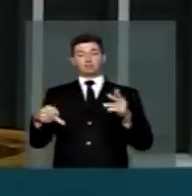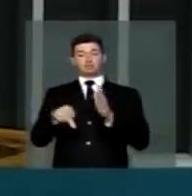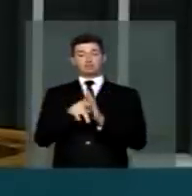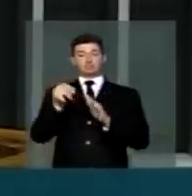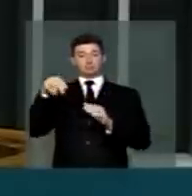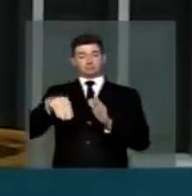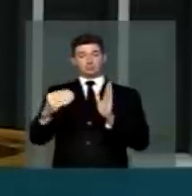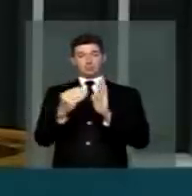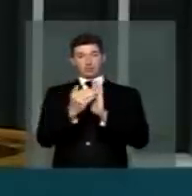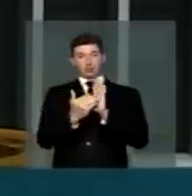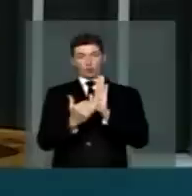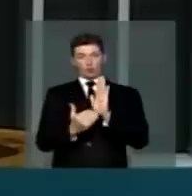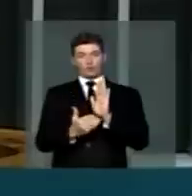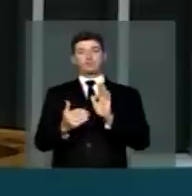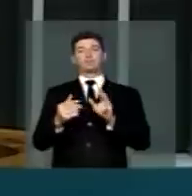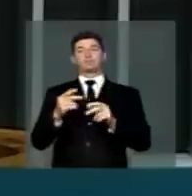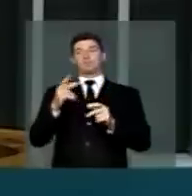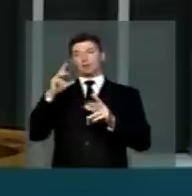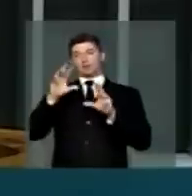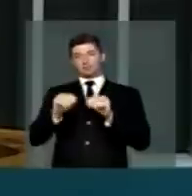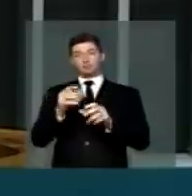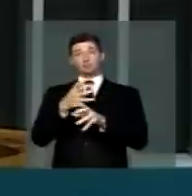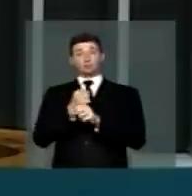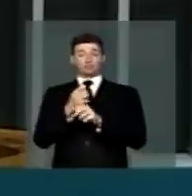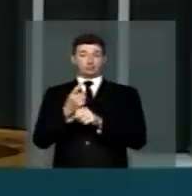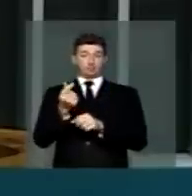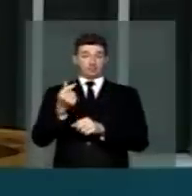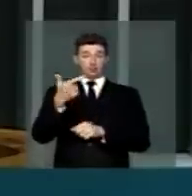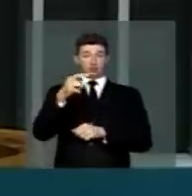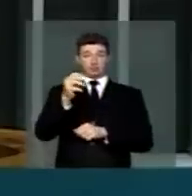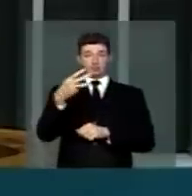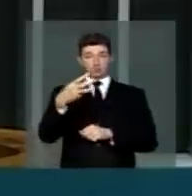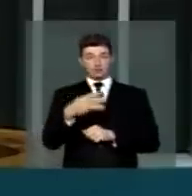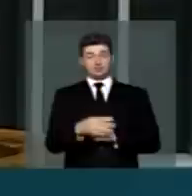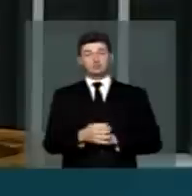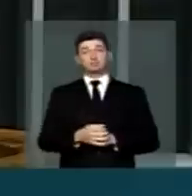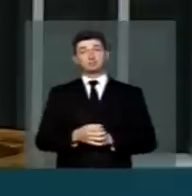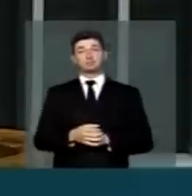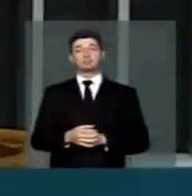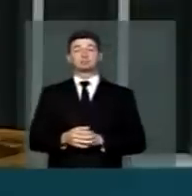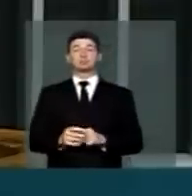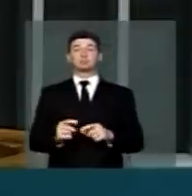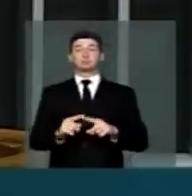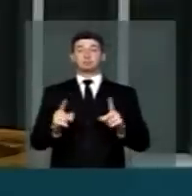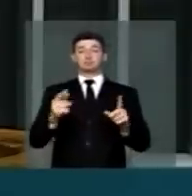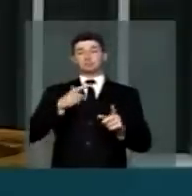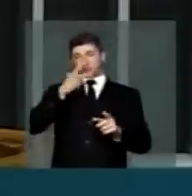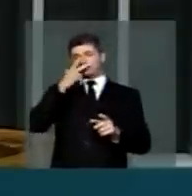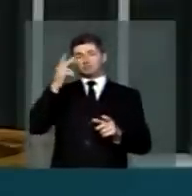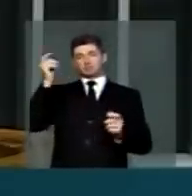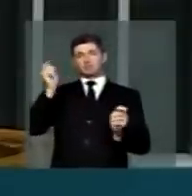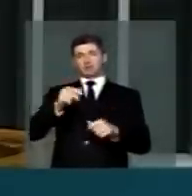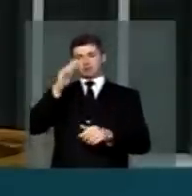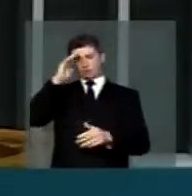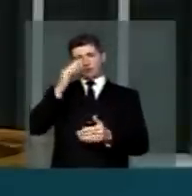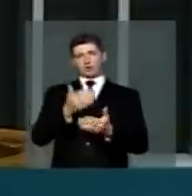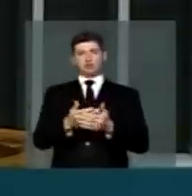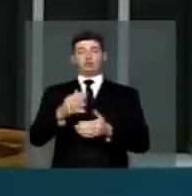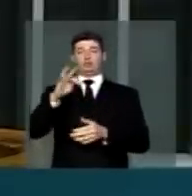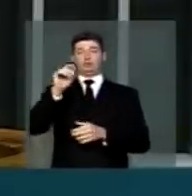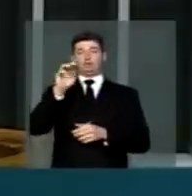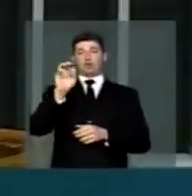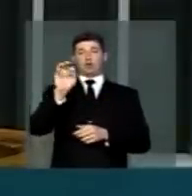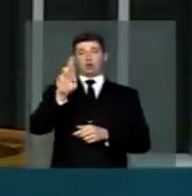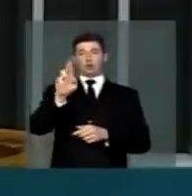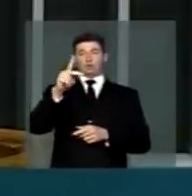estão aqui colocadas, para mexermos com o orçamento de 2013, mas acredito que o fim do